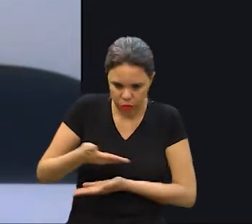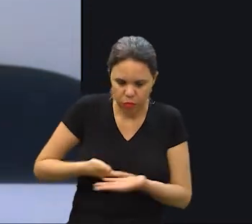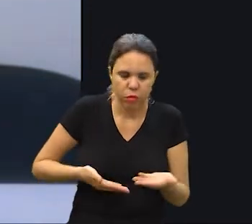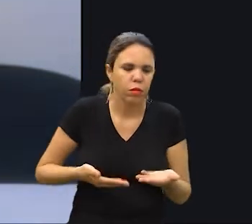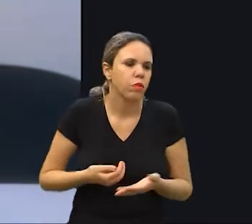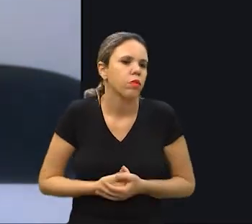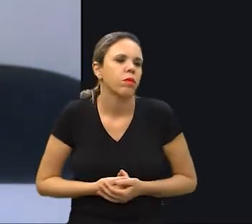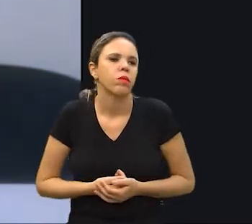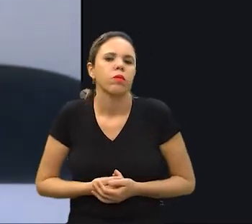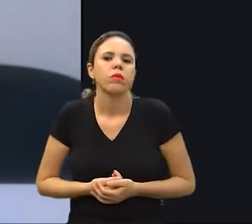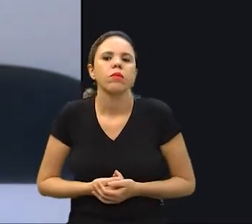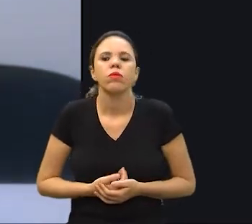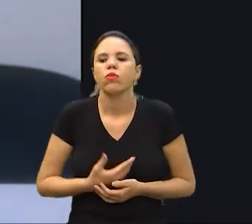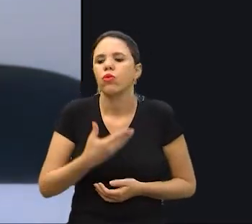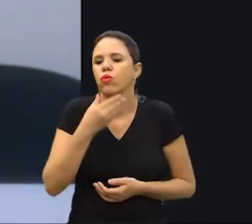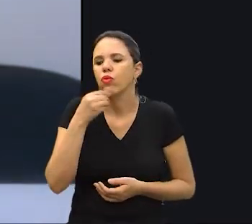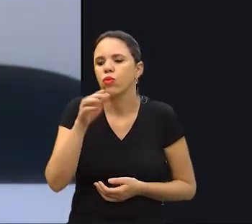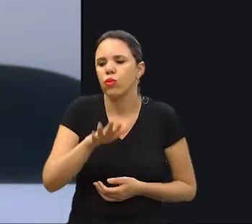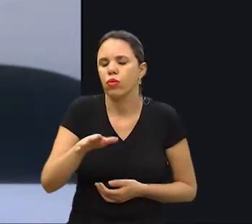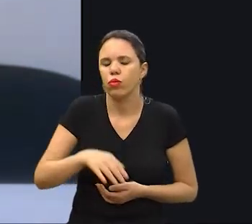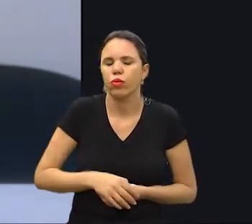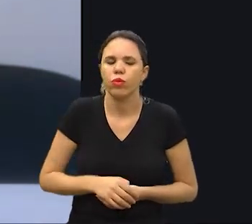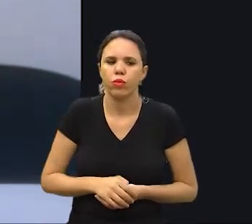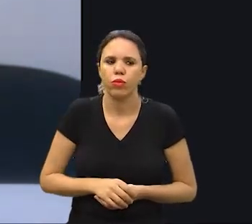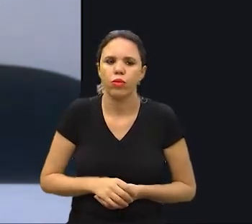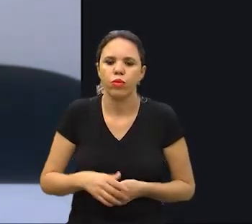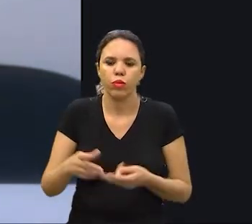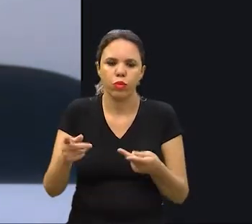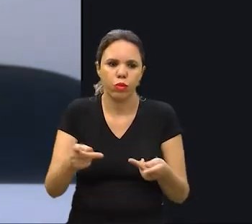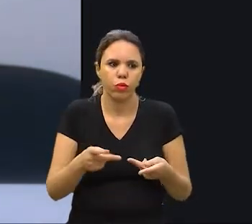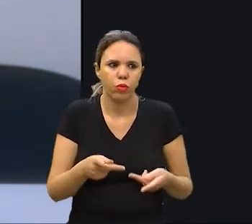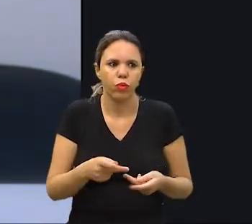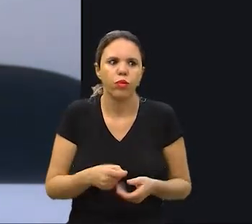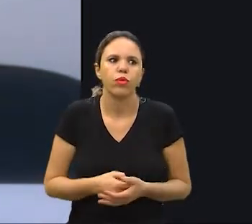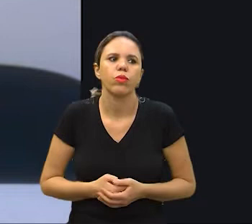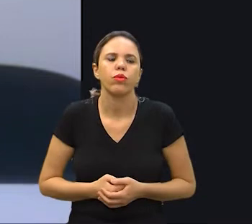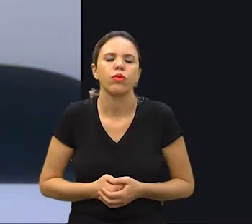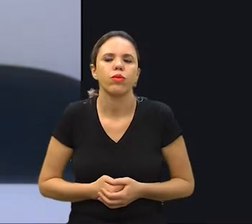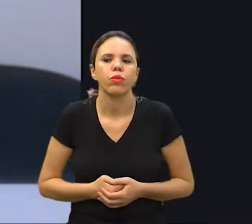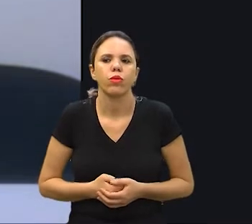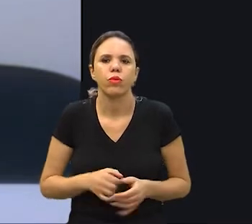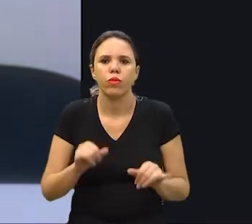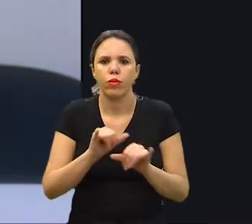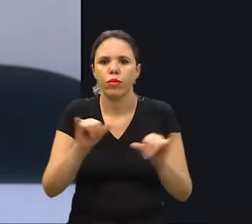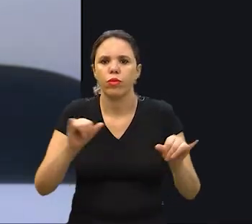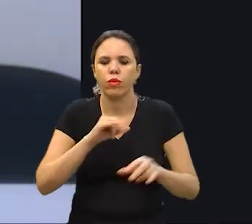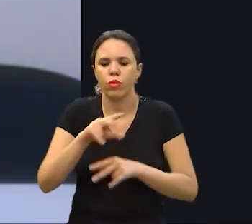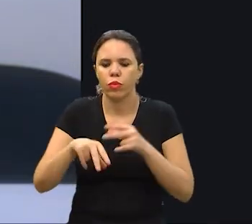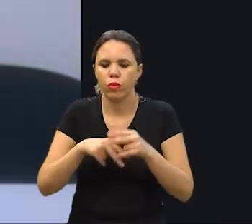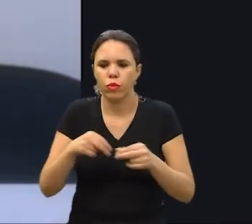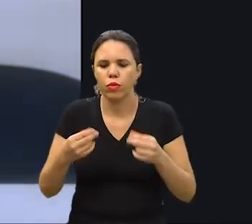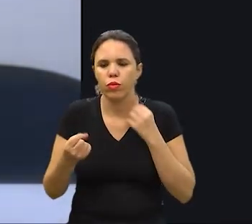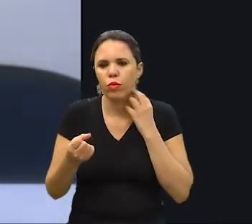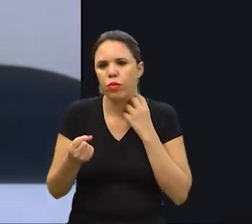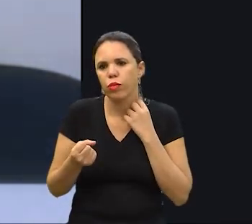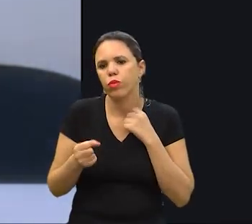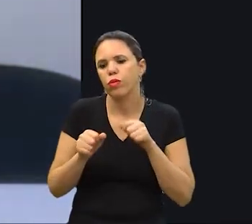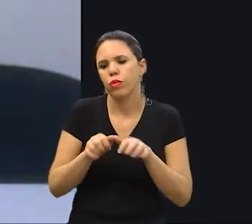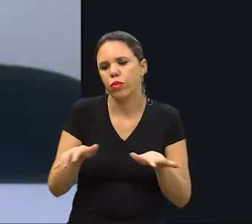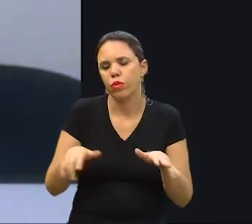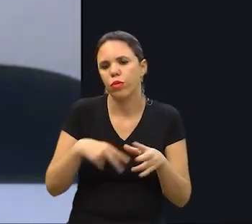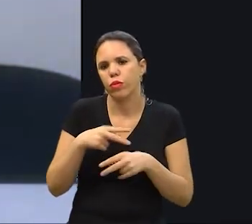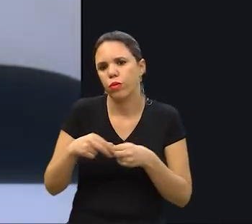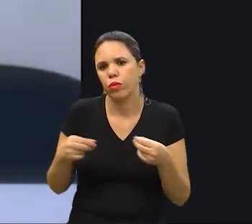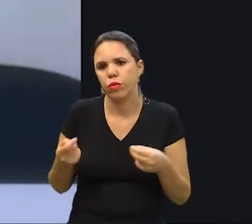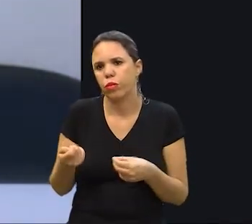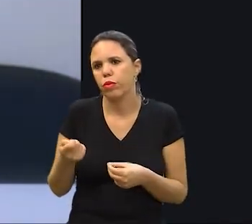amigos. Inclusive, esses homens são convidados à próxima campanha do Laço Branco, distribuindo